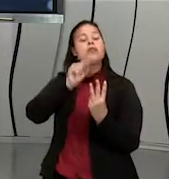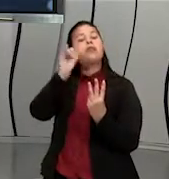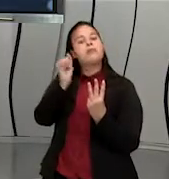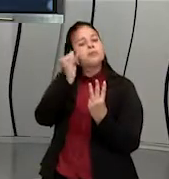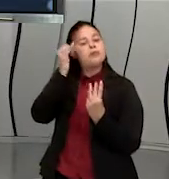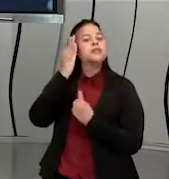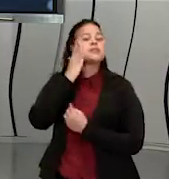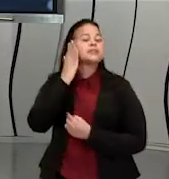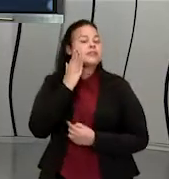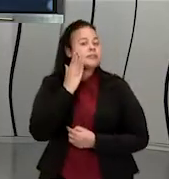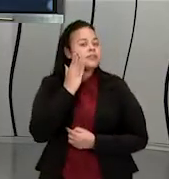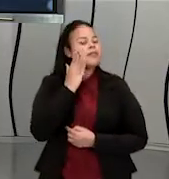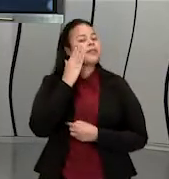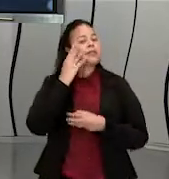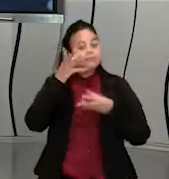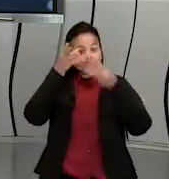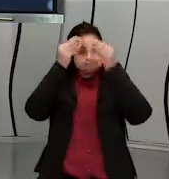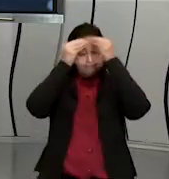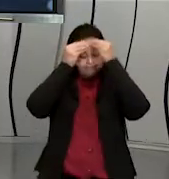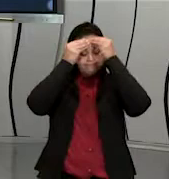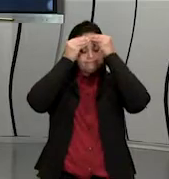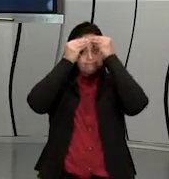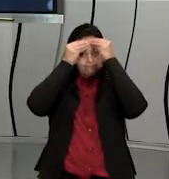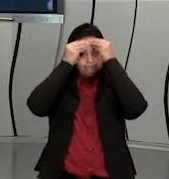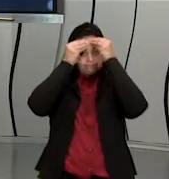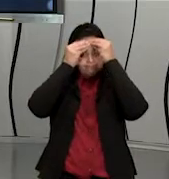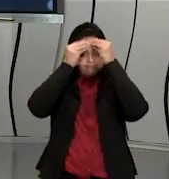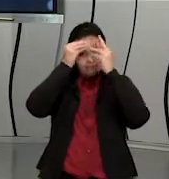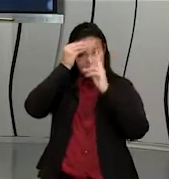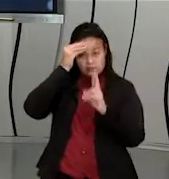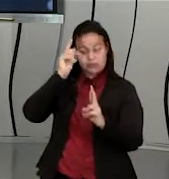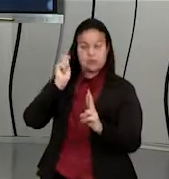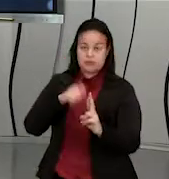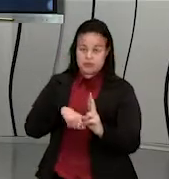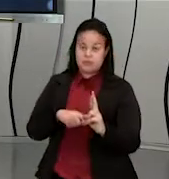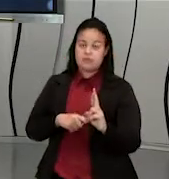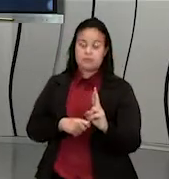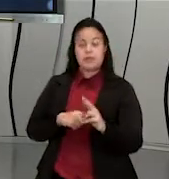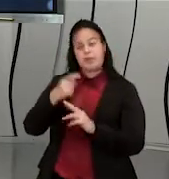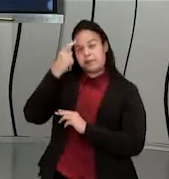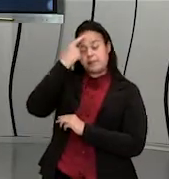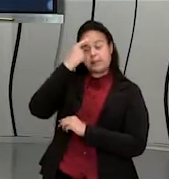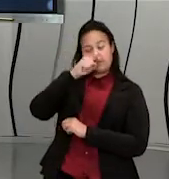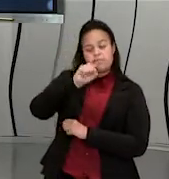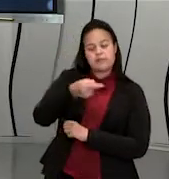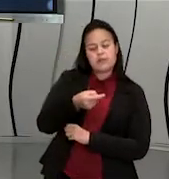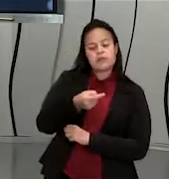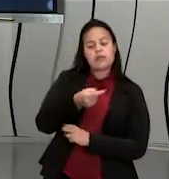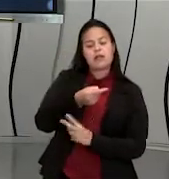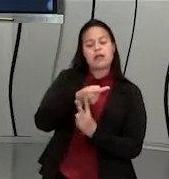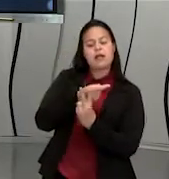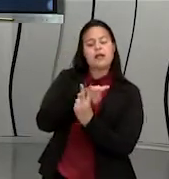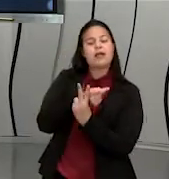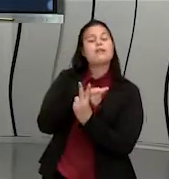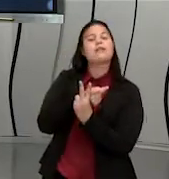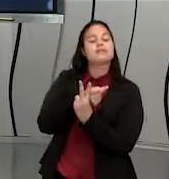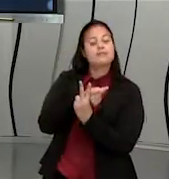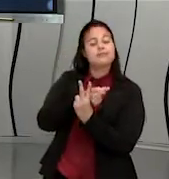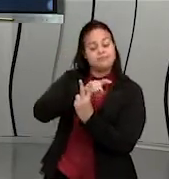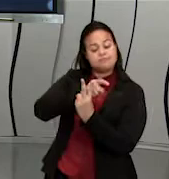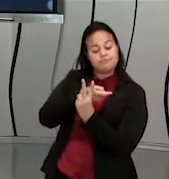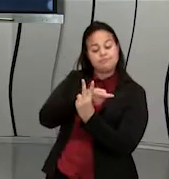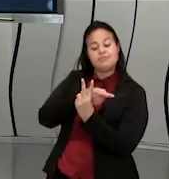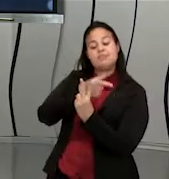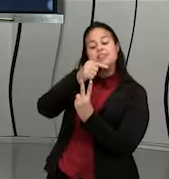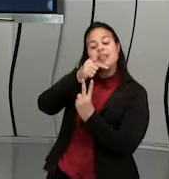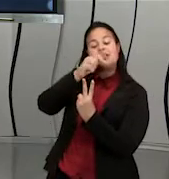você saber entender aquele resultado. Você vai pensar que a vírgula andou dois algarismos, no caso aqui o 7